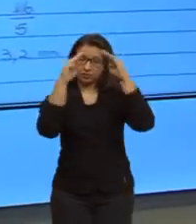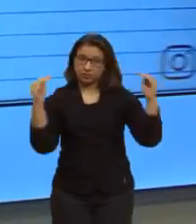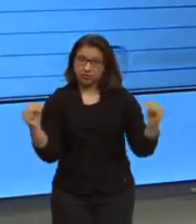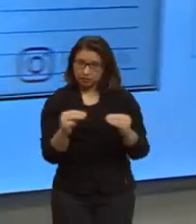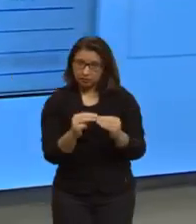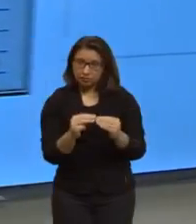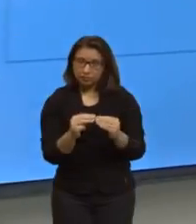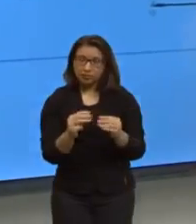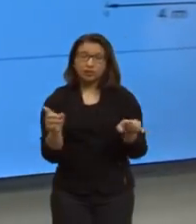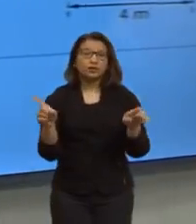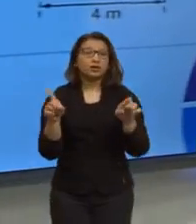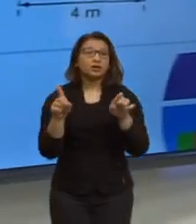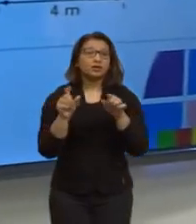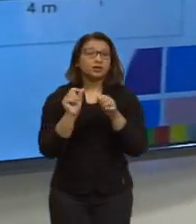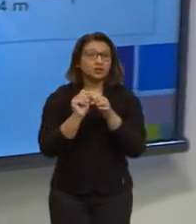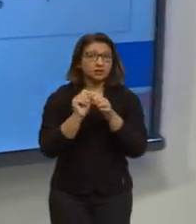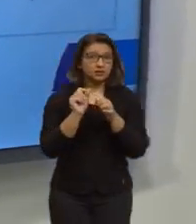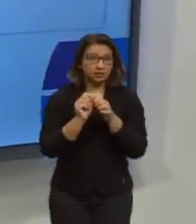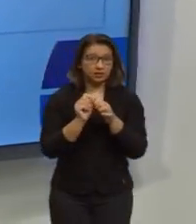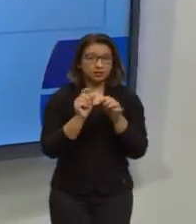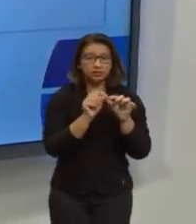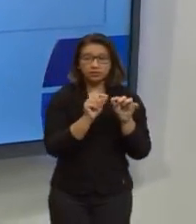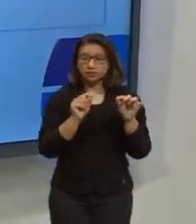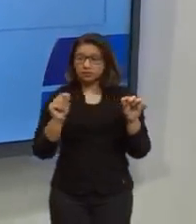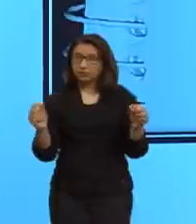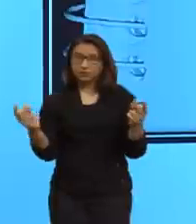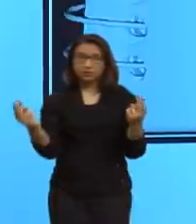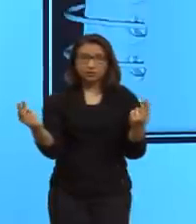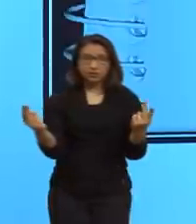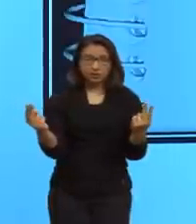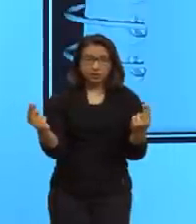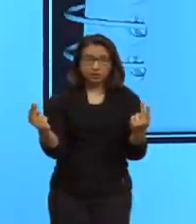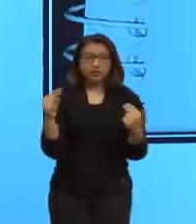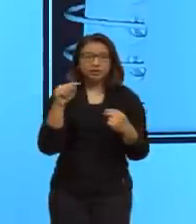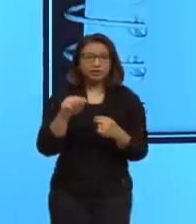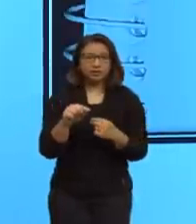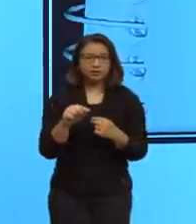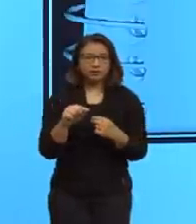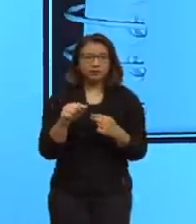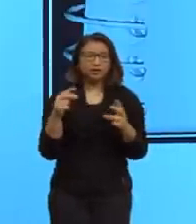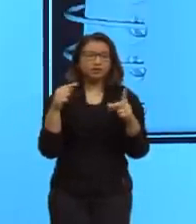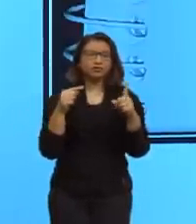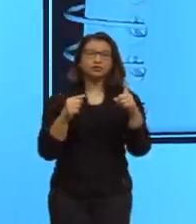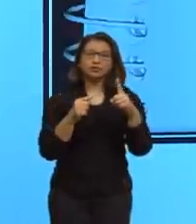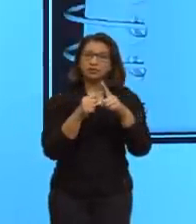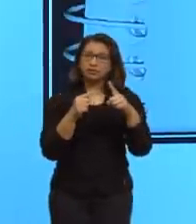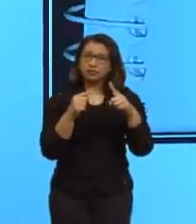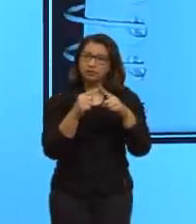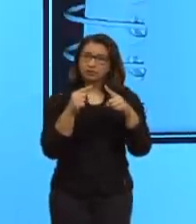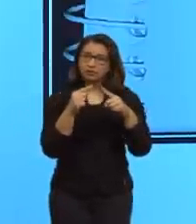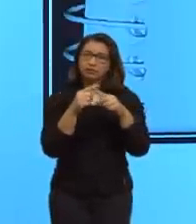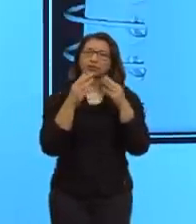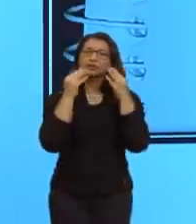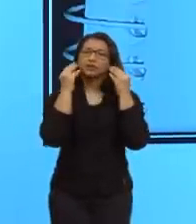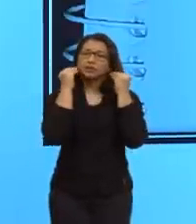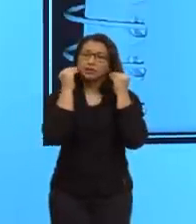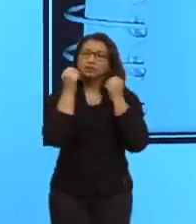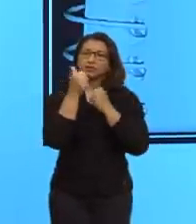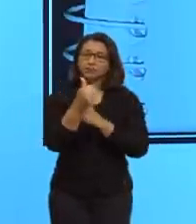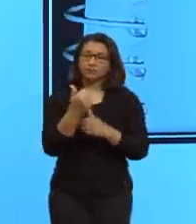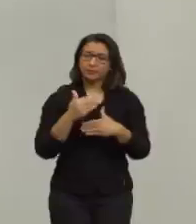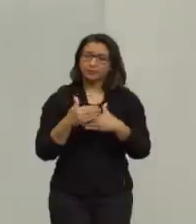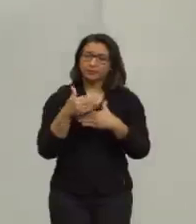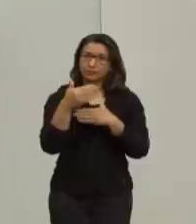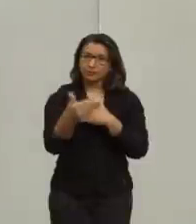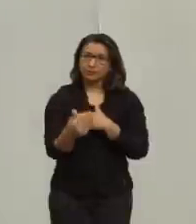né, que formaram segmentos que são proporcionais. Esse é o nosso teorema de Thales, tá bom? Então, vamos adiante, nossa